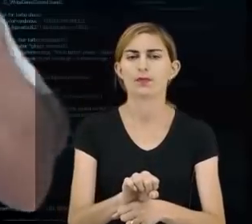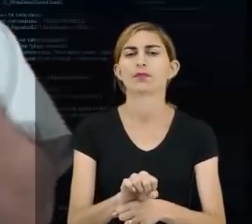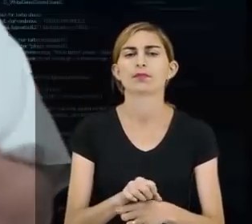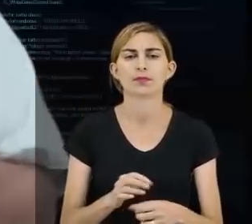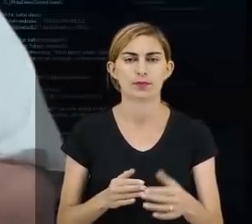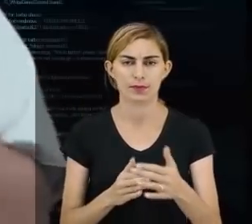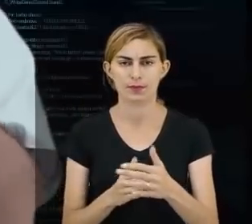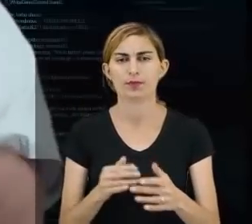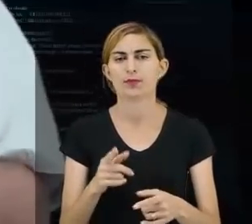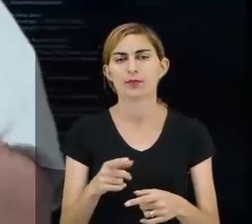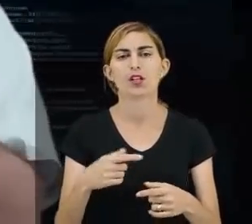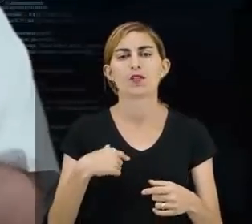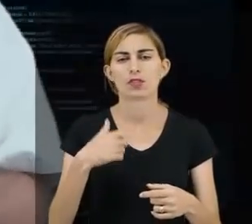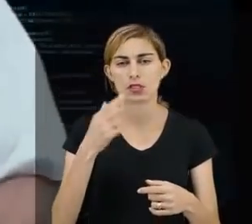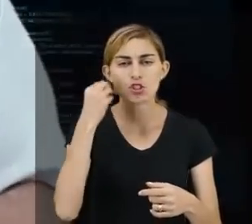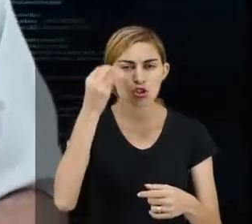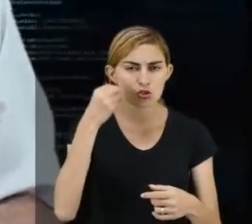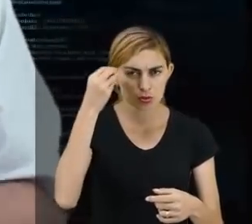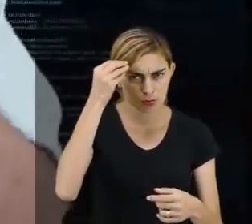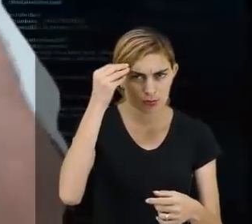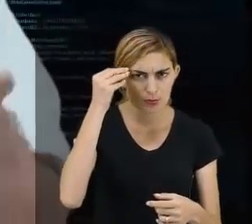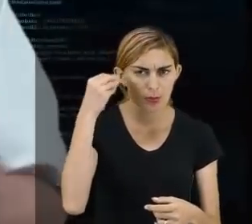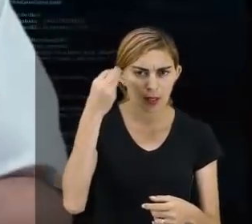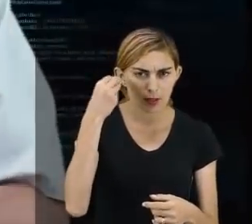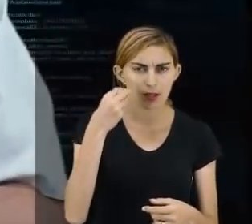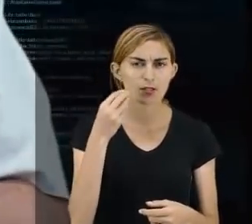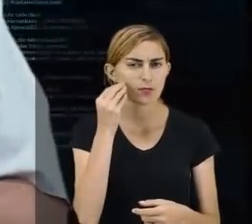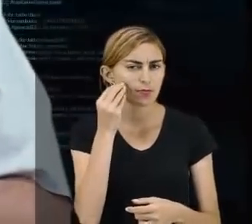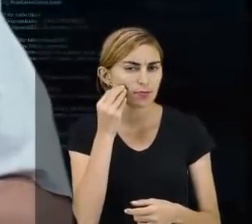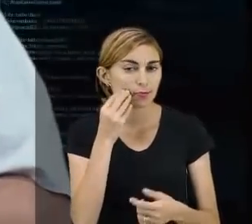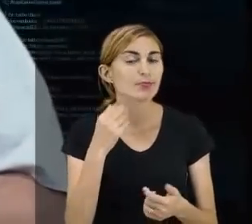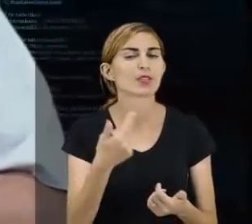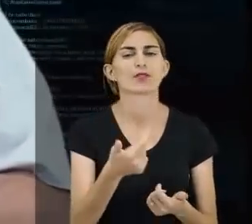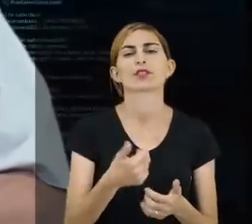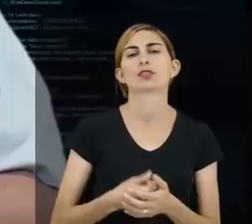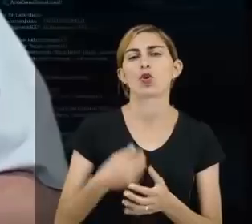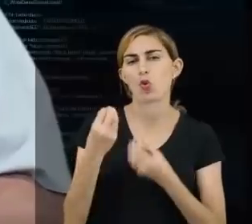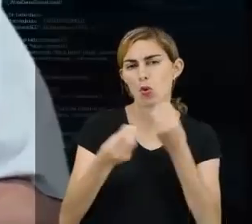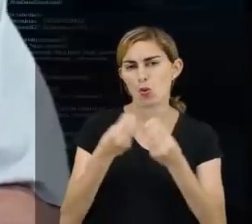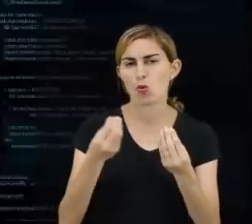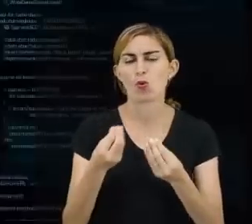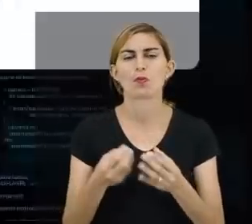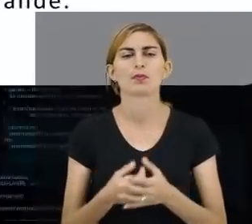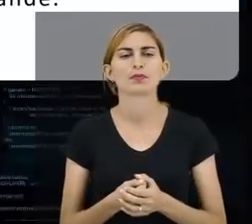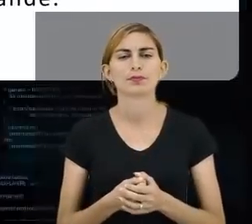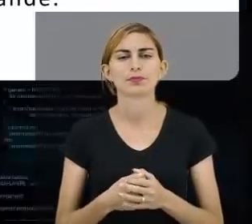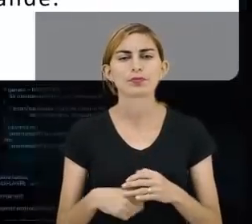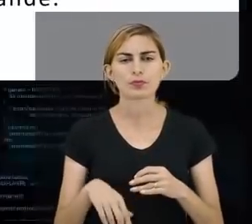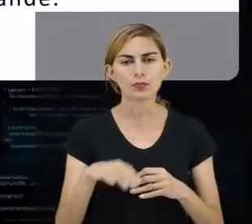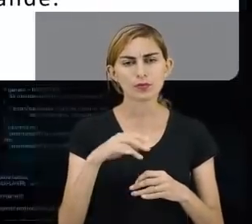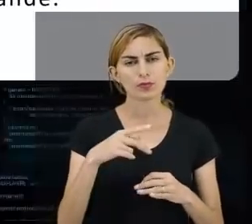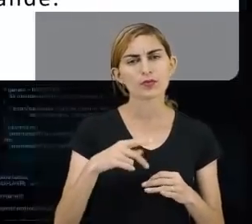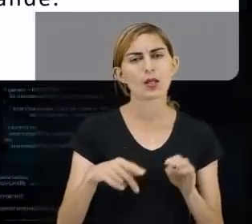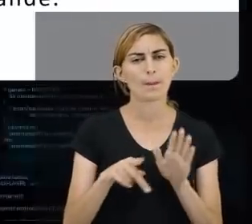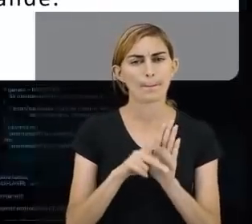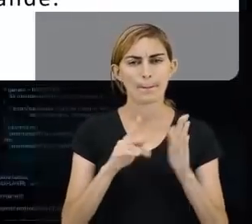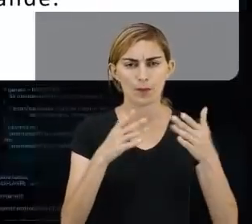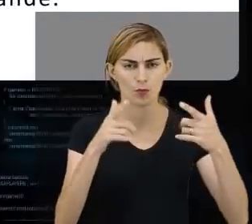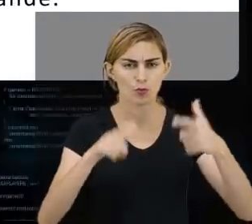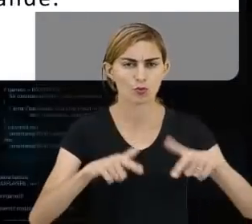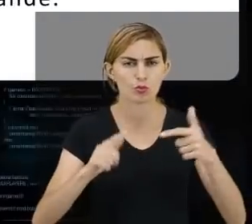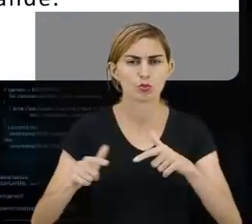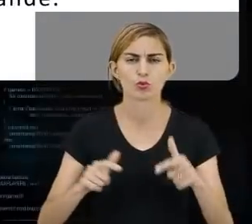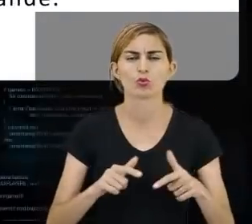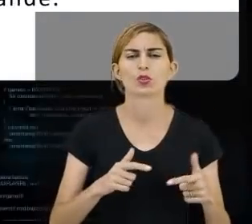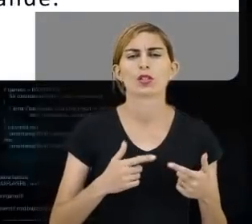aí ele para. Certo? Novamente, experimente para ver como é que isso executa no navegador. Propriedades de posicionamento.